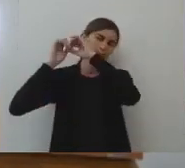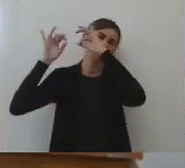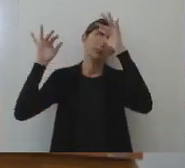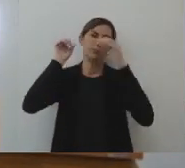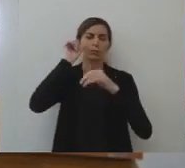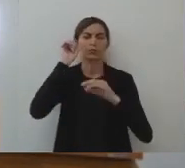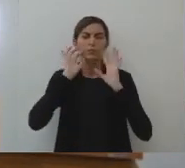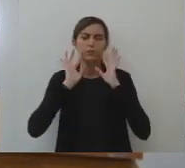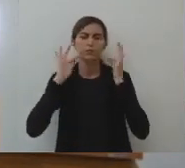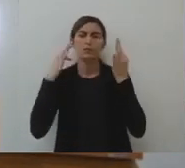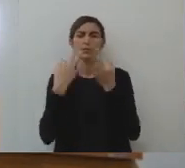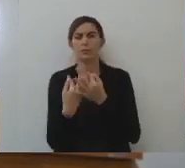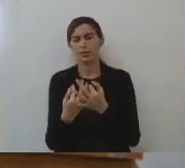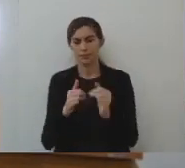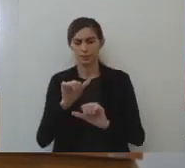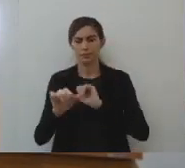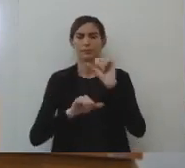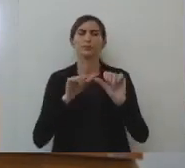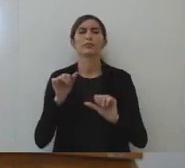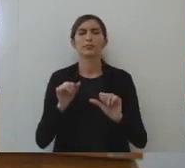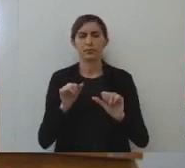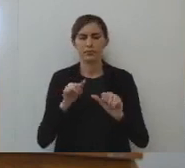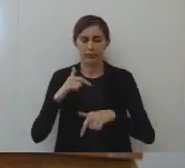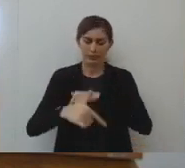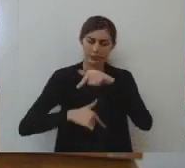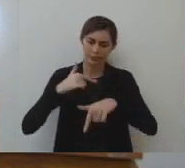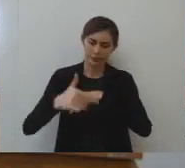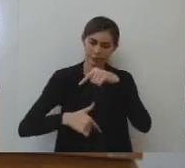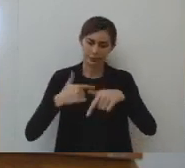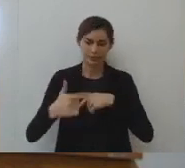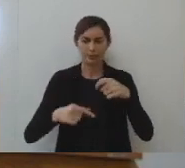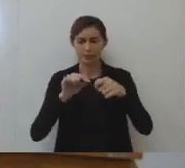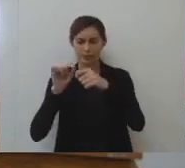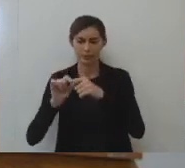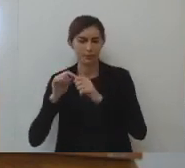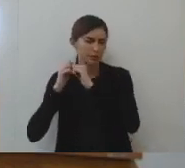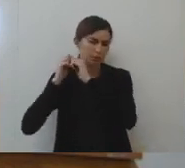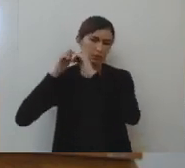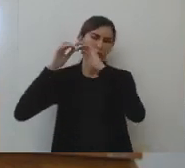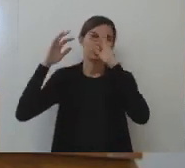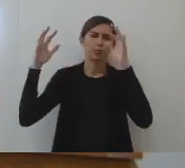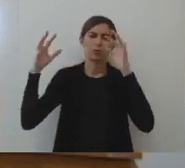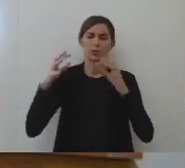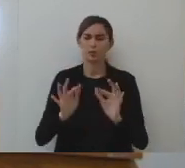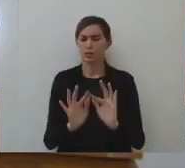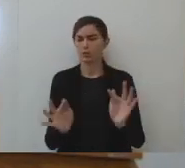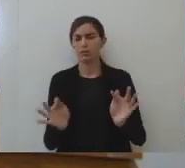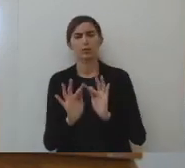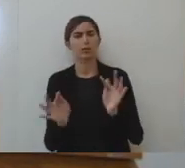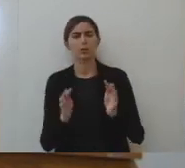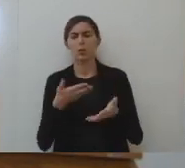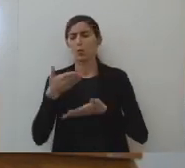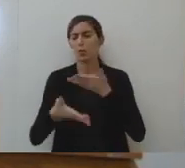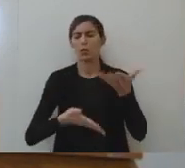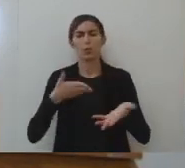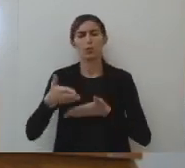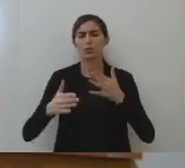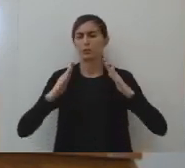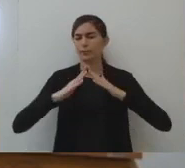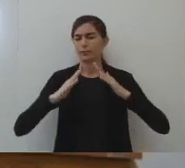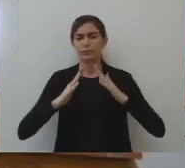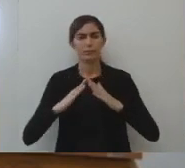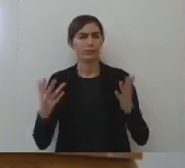ter uma família, em transformar essa realidade, em trabalhar, em realizar sonhos para simplesmente cuidar das